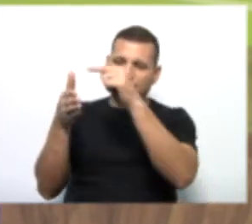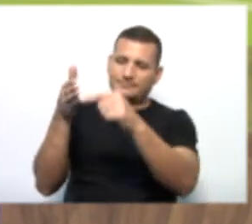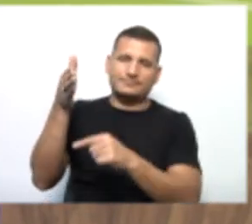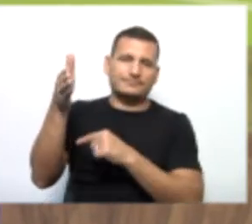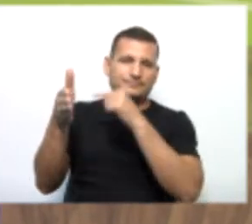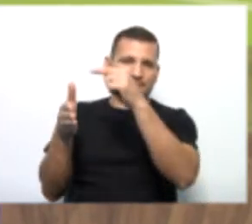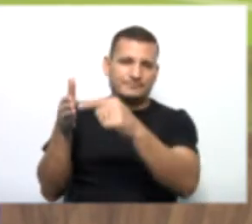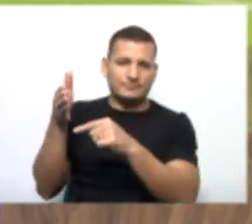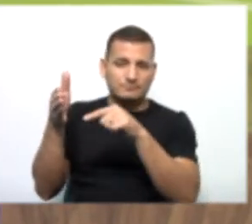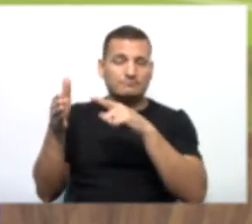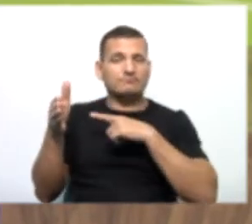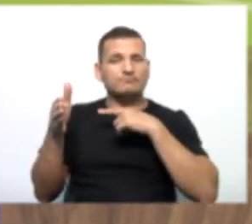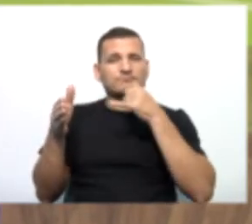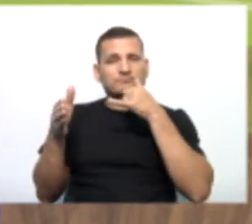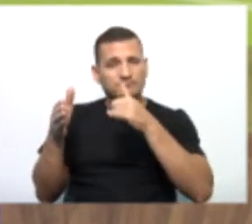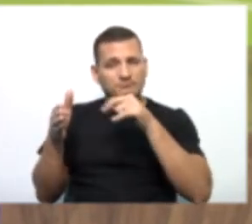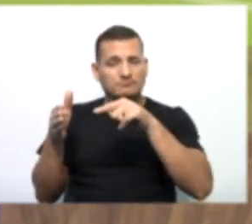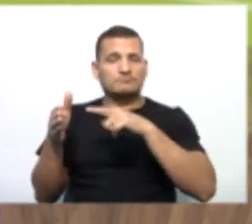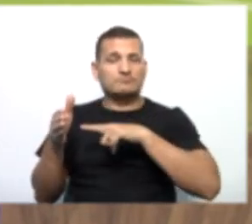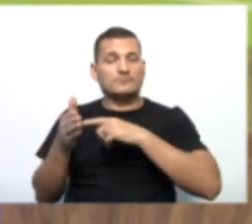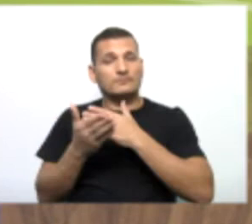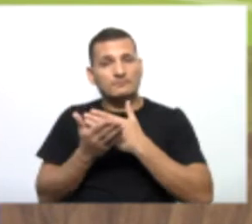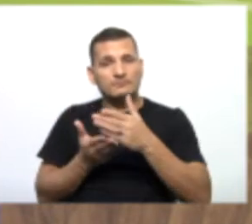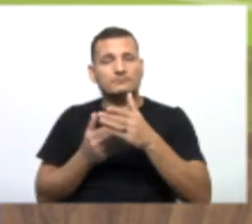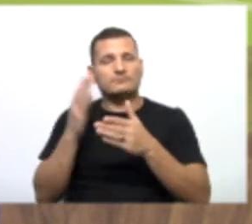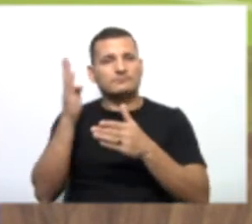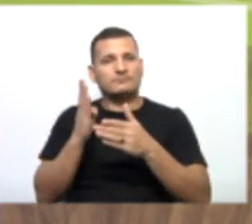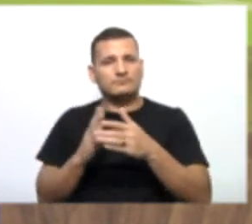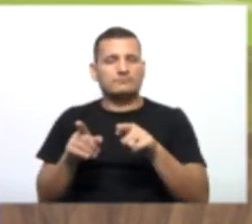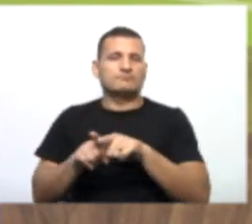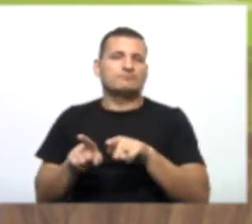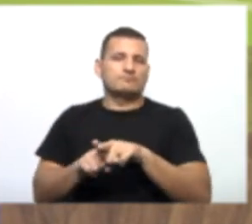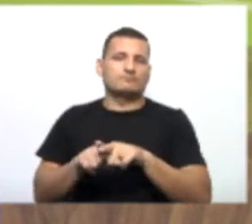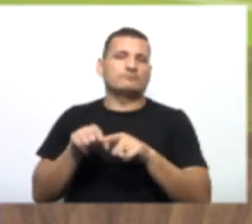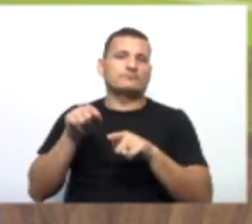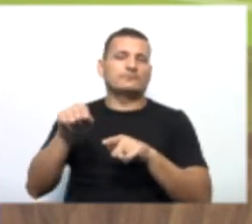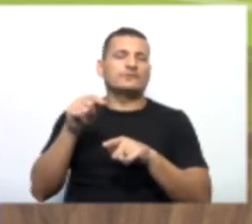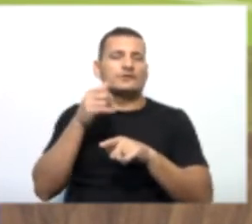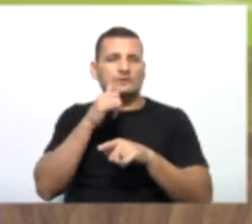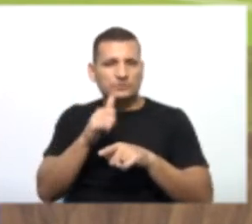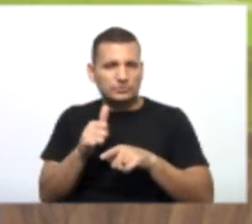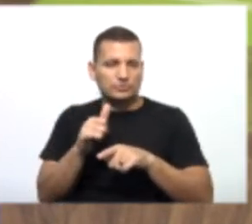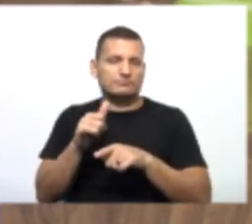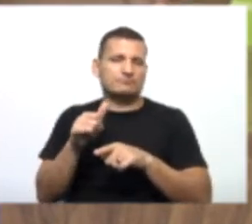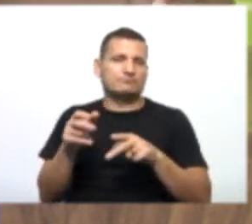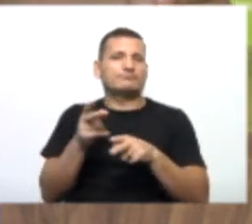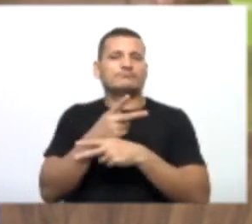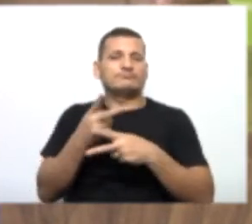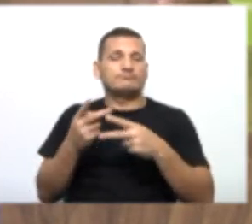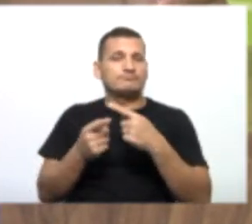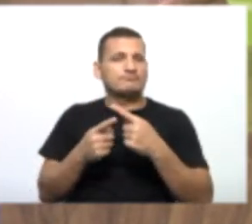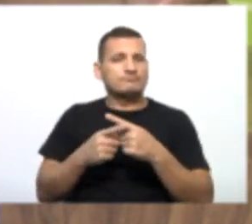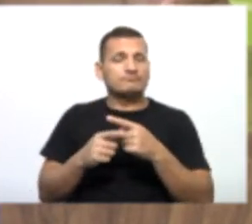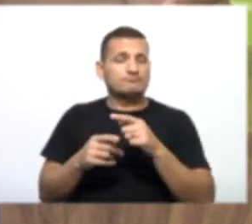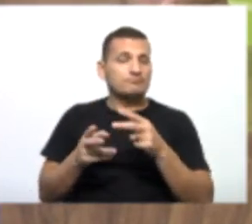elétrica também. O Brasil está começando a entrar nesse mercado aí, por quê? Começou a perceber que está perdendo uma parte da